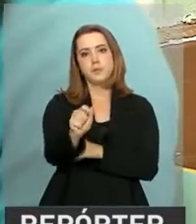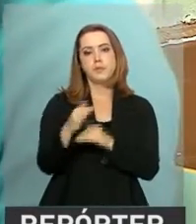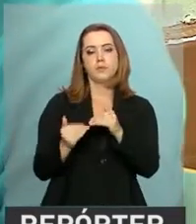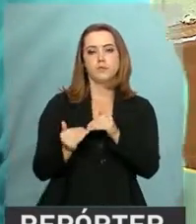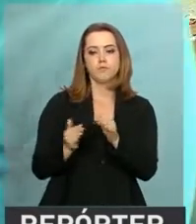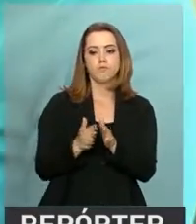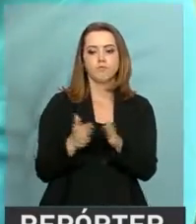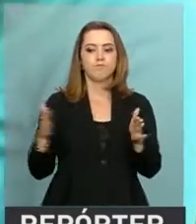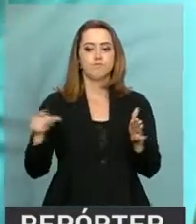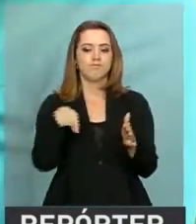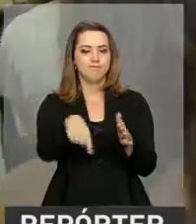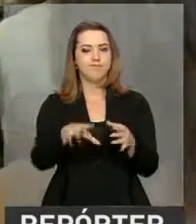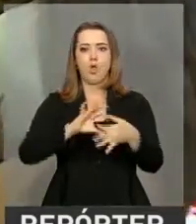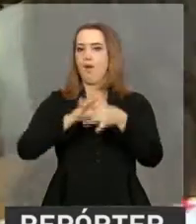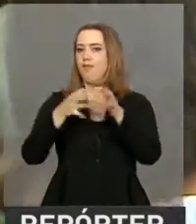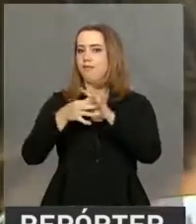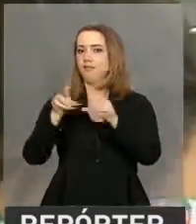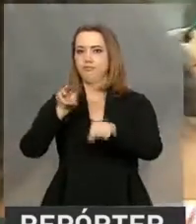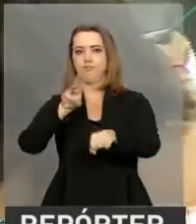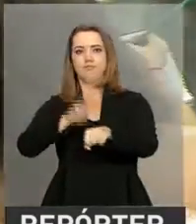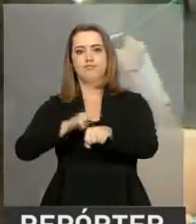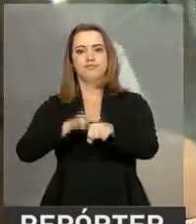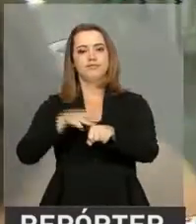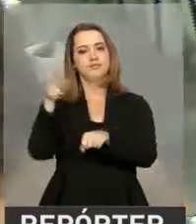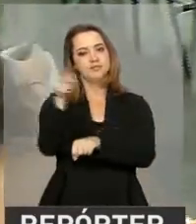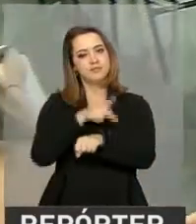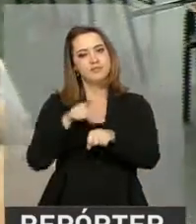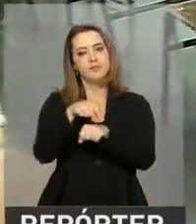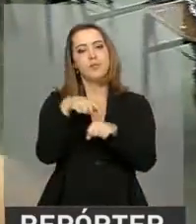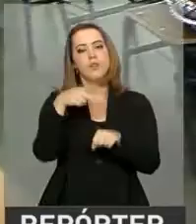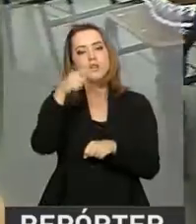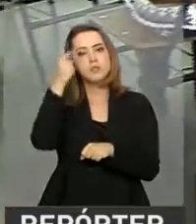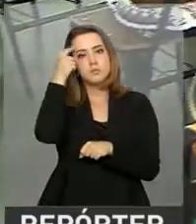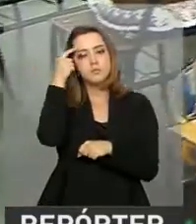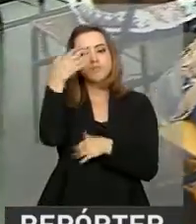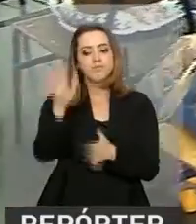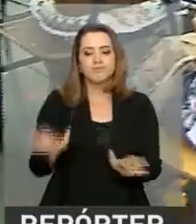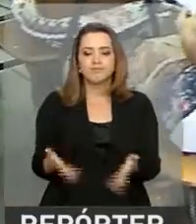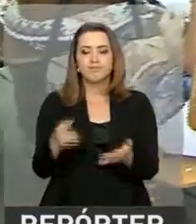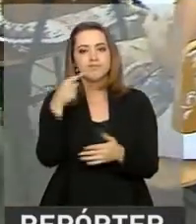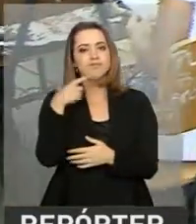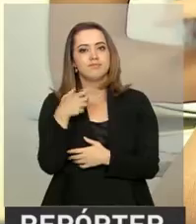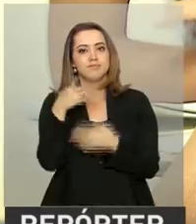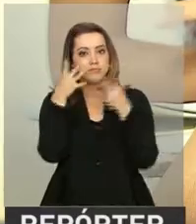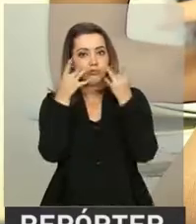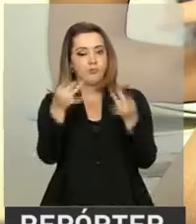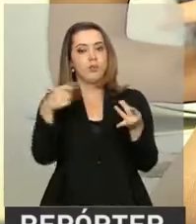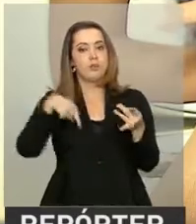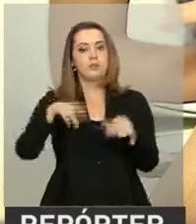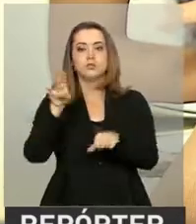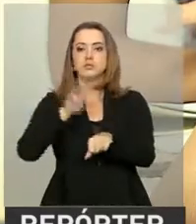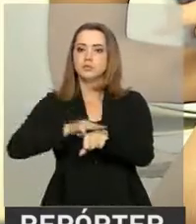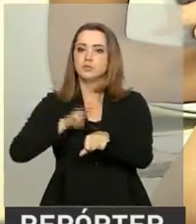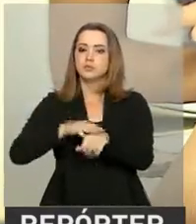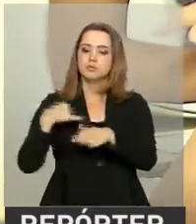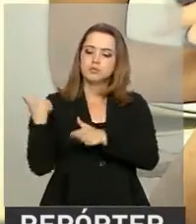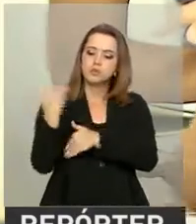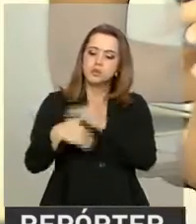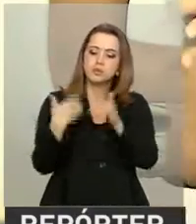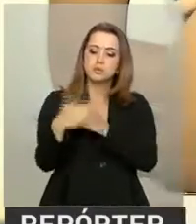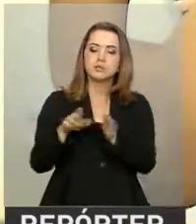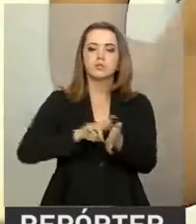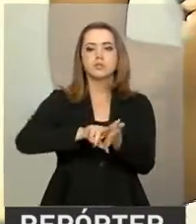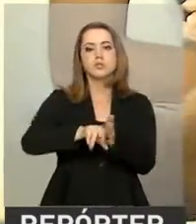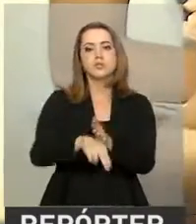Olimpíada estudantil do país. A ideia é despertar o interesse dos jovens pela matemática. E a cada ano, mais